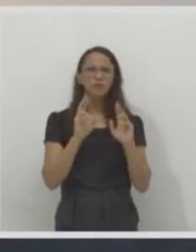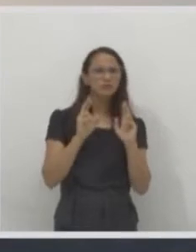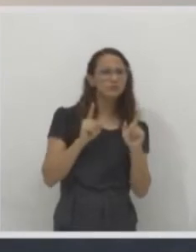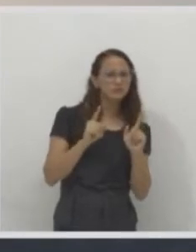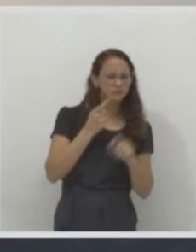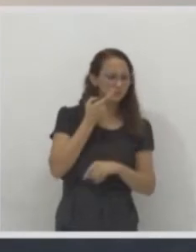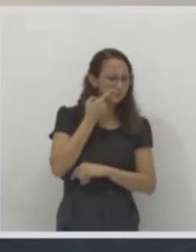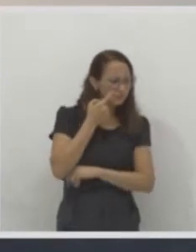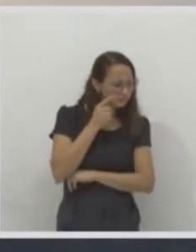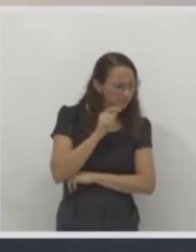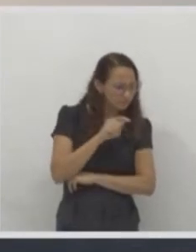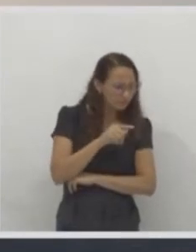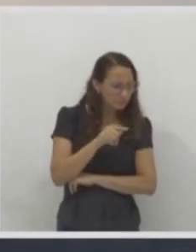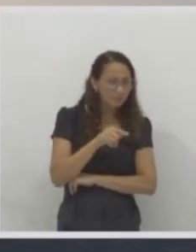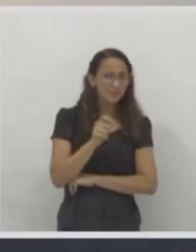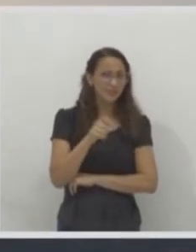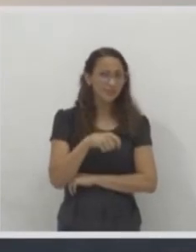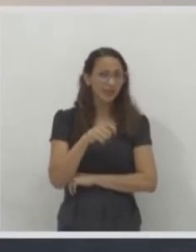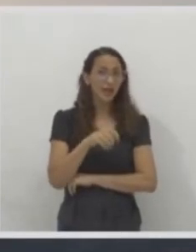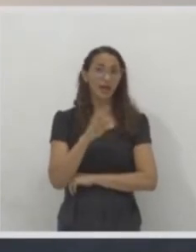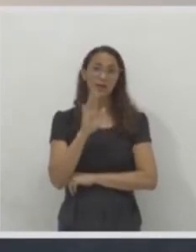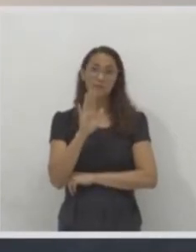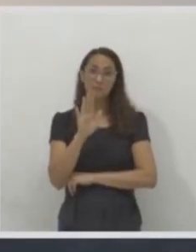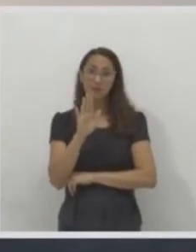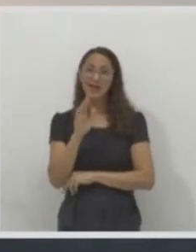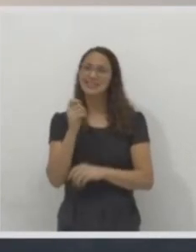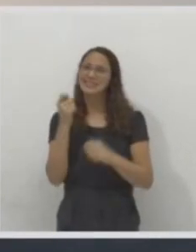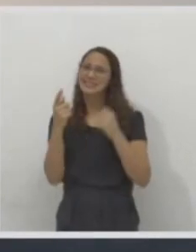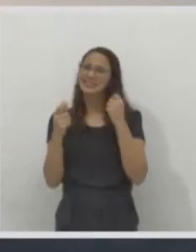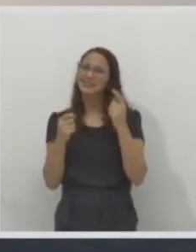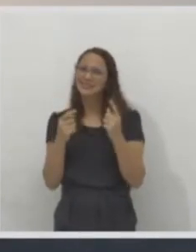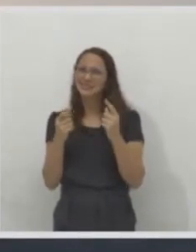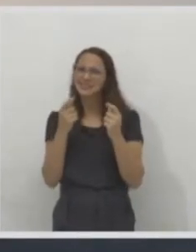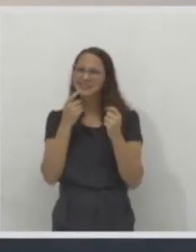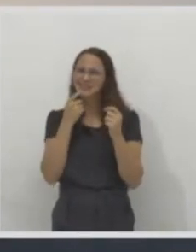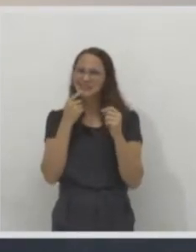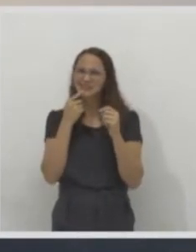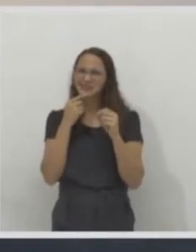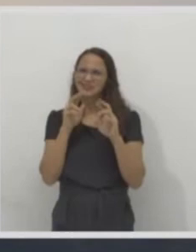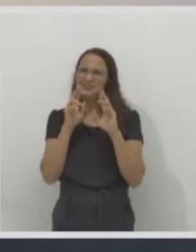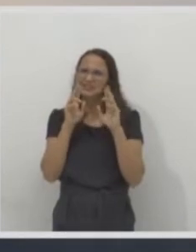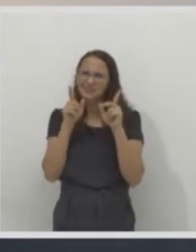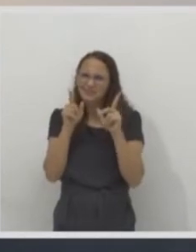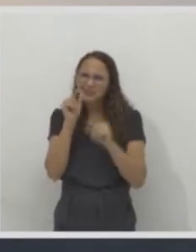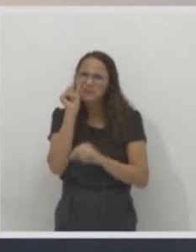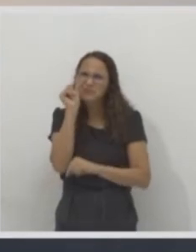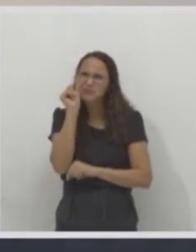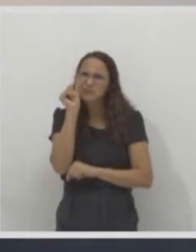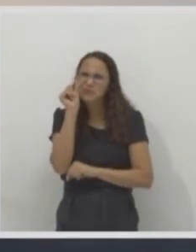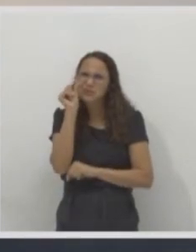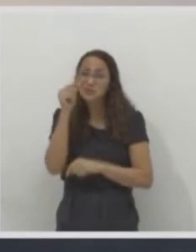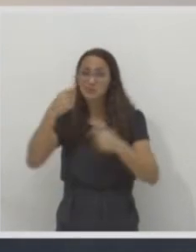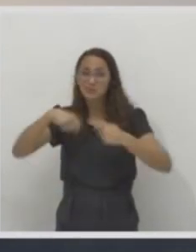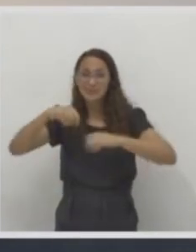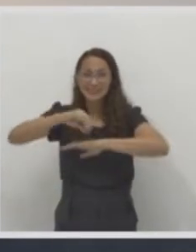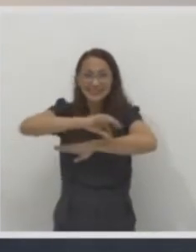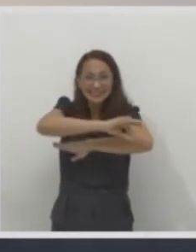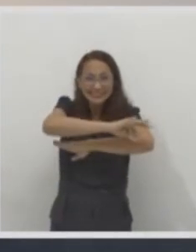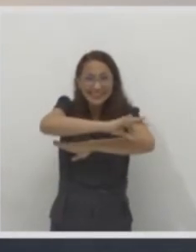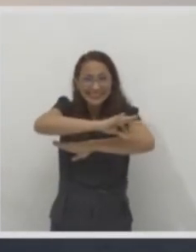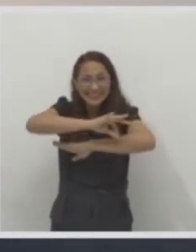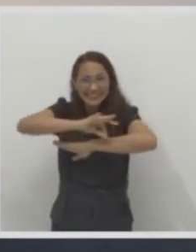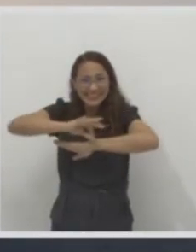muitas vezes essas medidas podem ser muito próximas, então você precisará de uma régua, de um